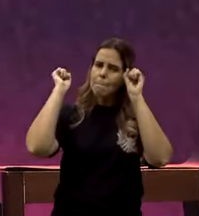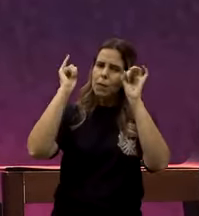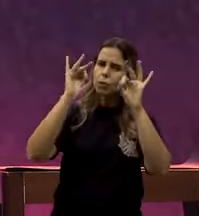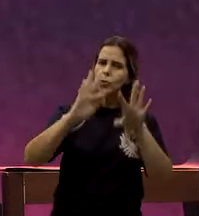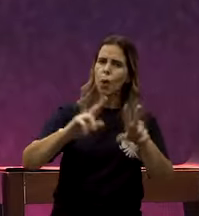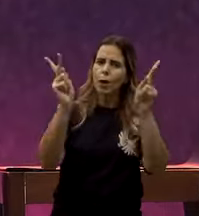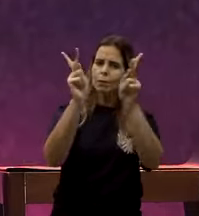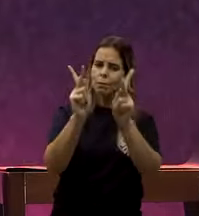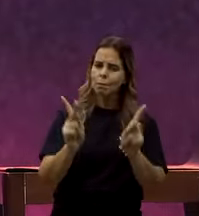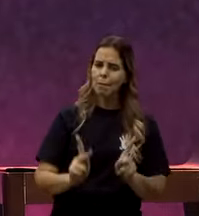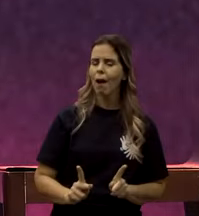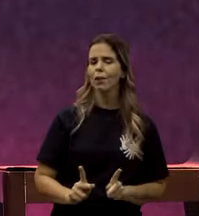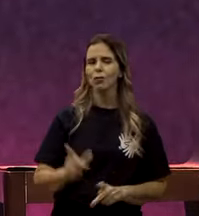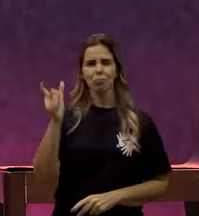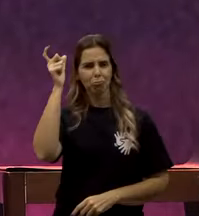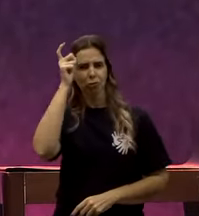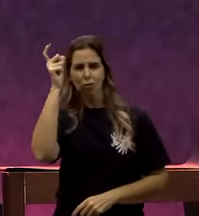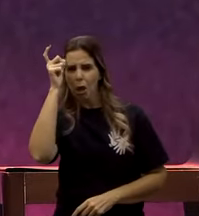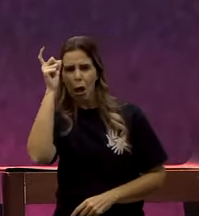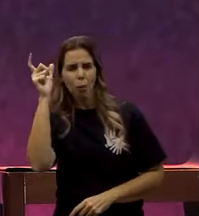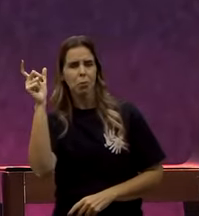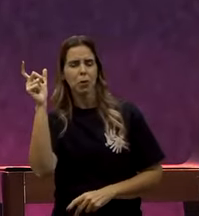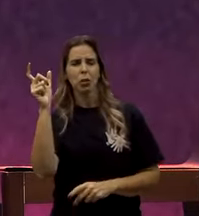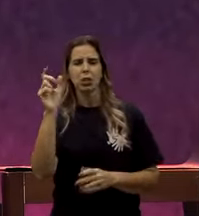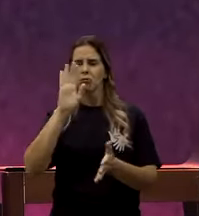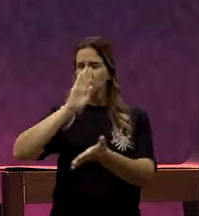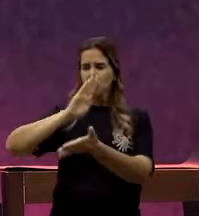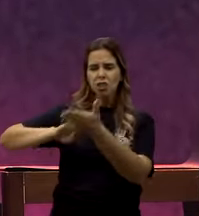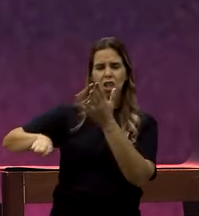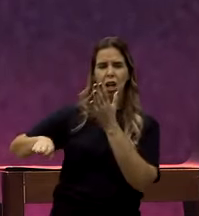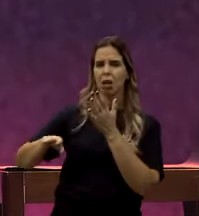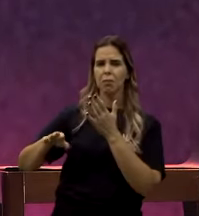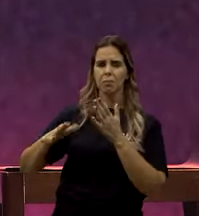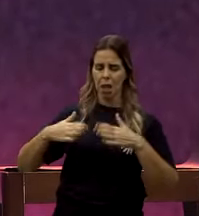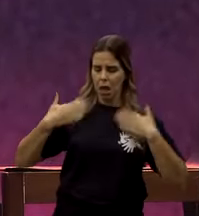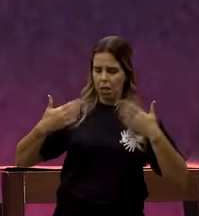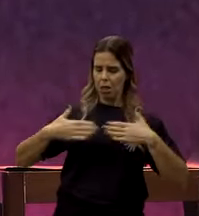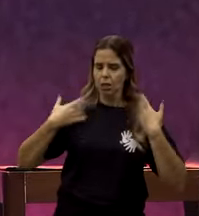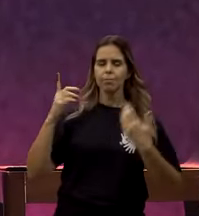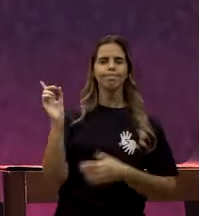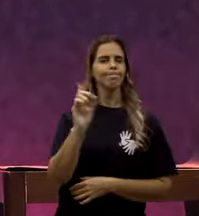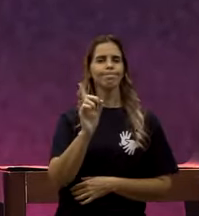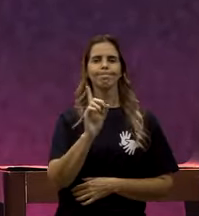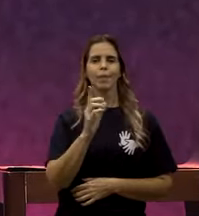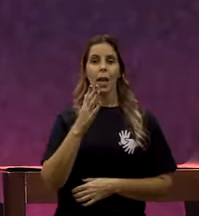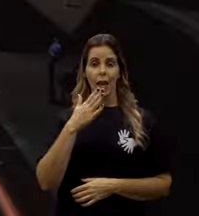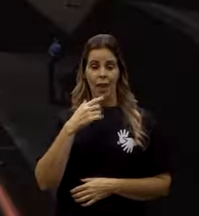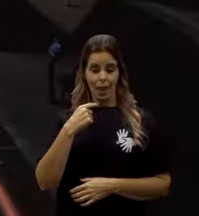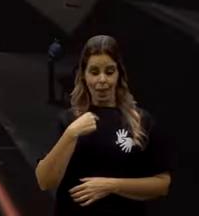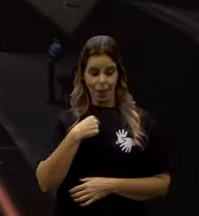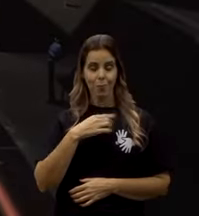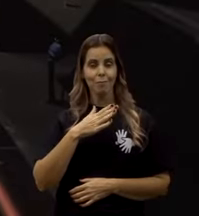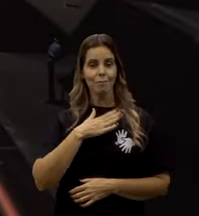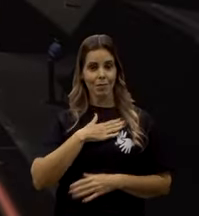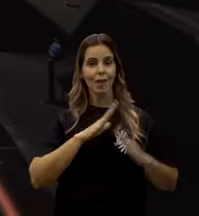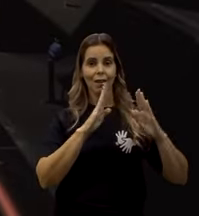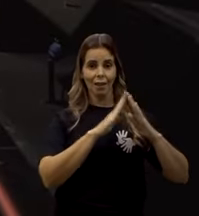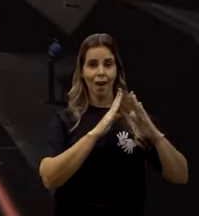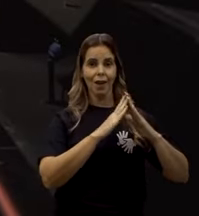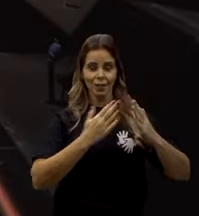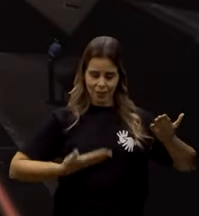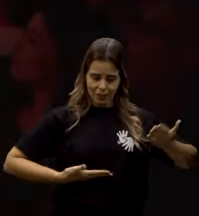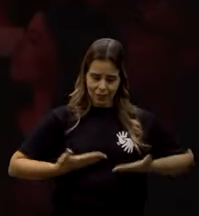artimanha do inferno vai tirar minha paz vai tirar minha alegria Eu e minha casa serviremos ao